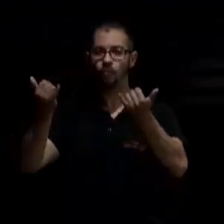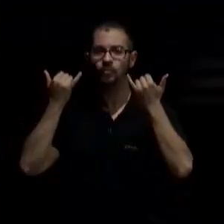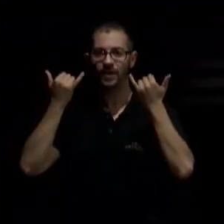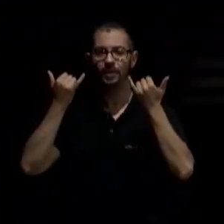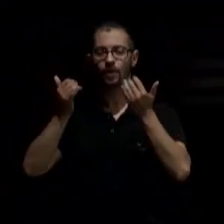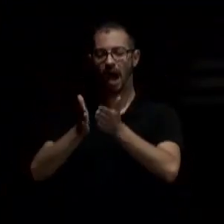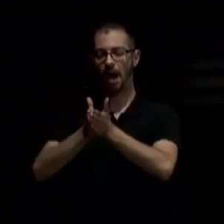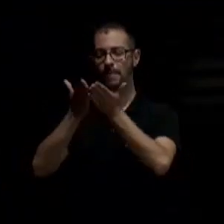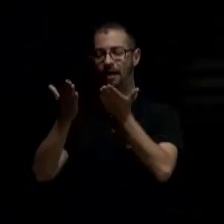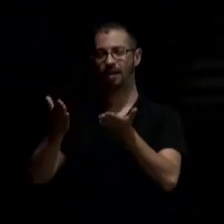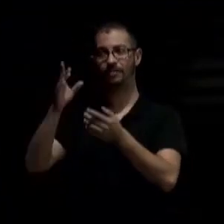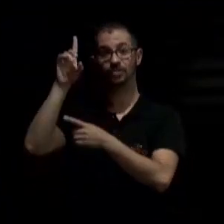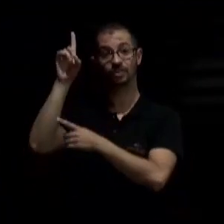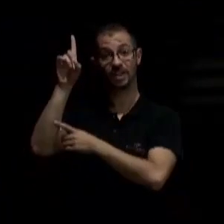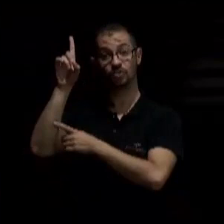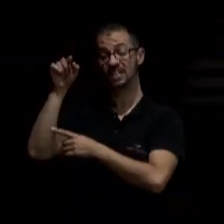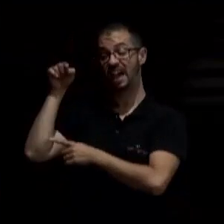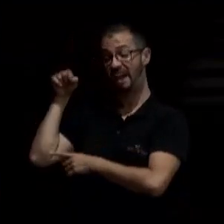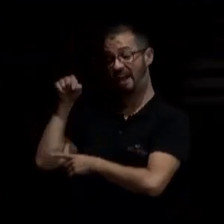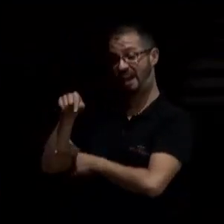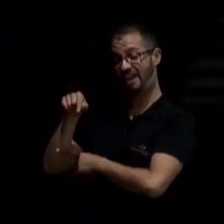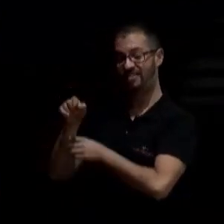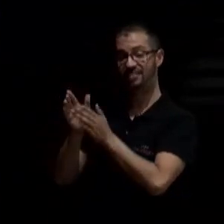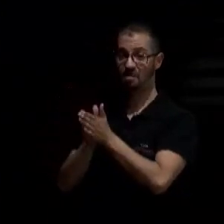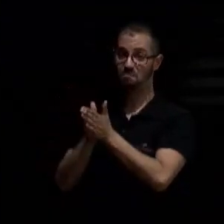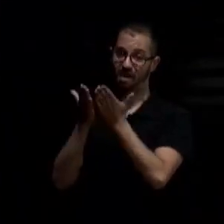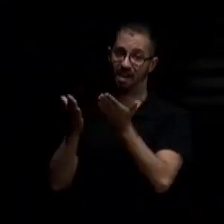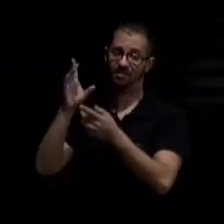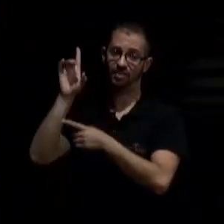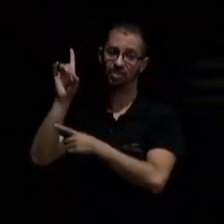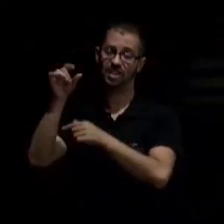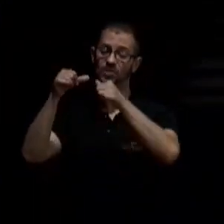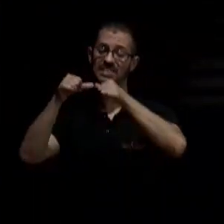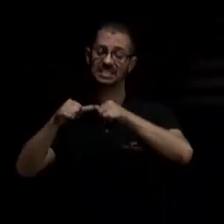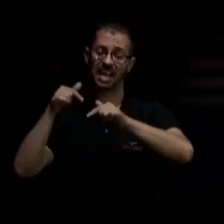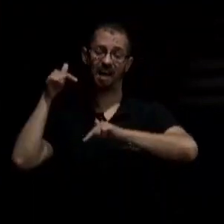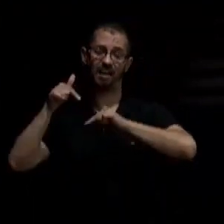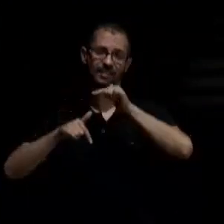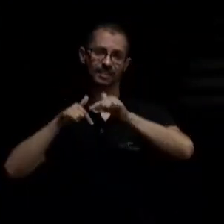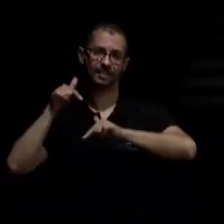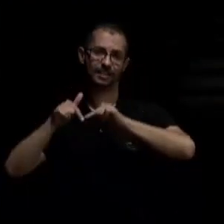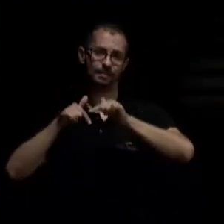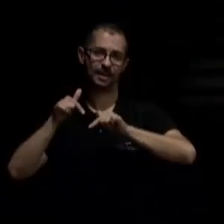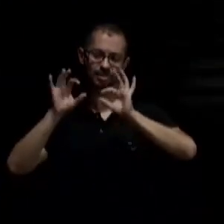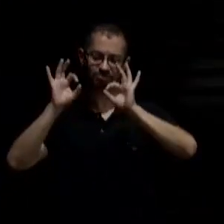a de Deus. Esta palavra de Deus está operando